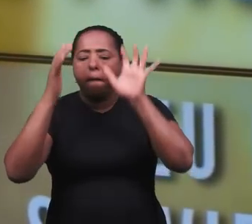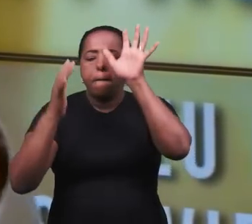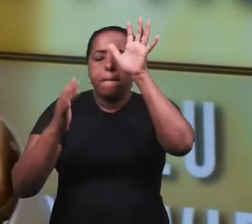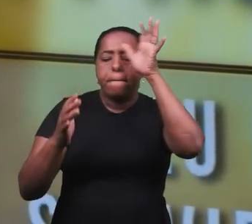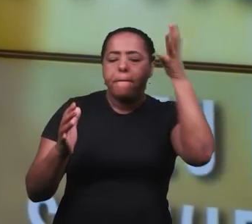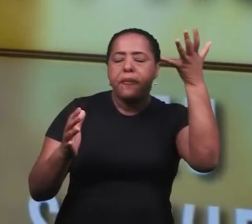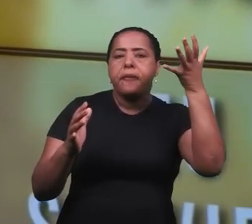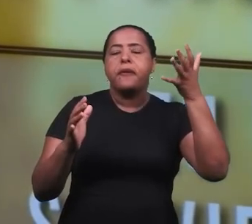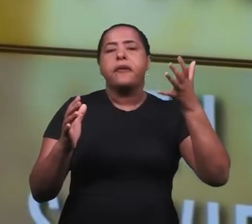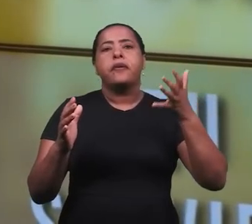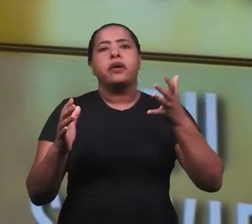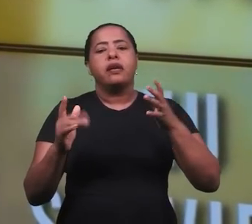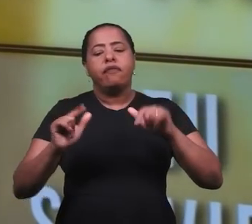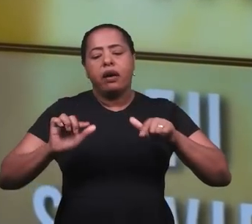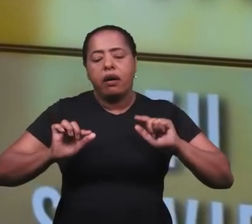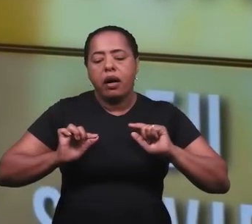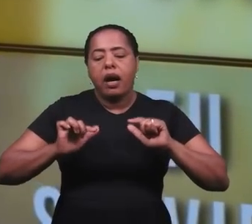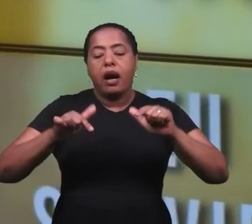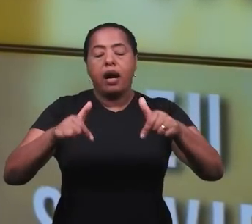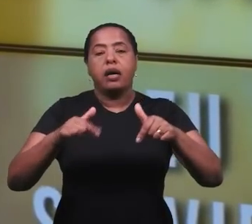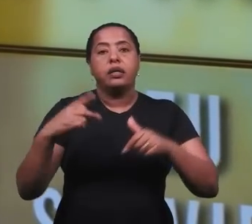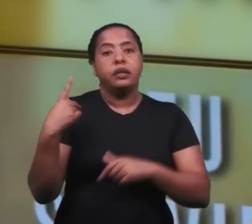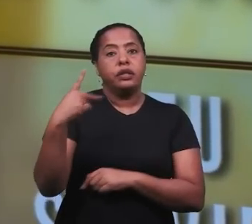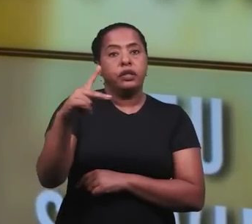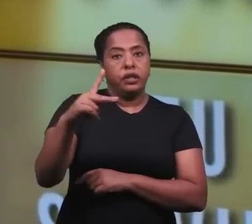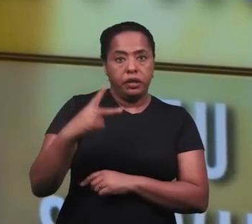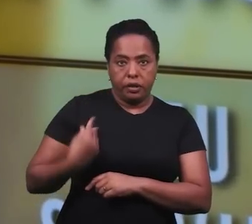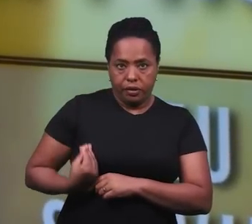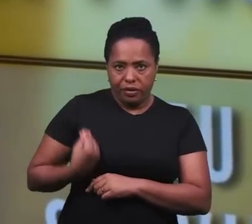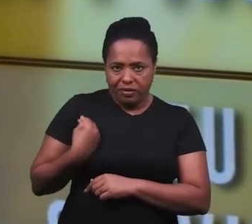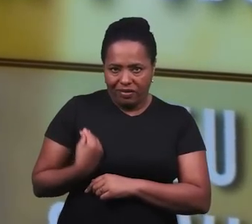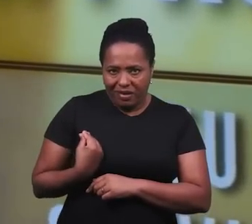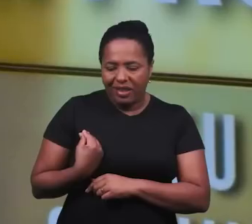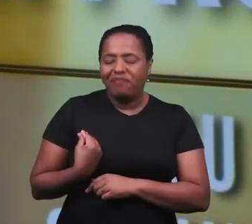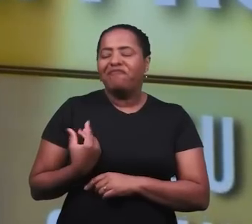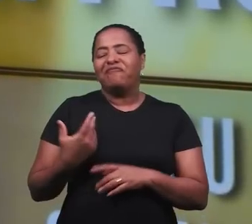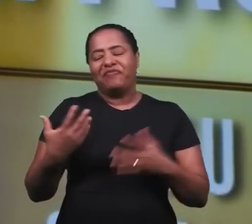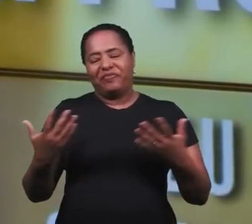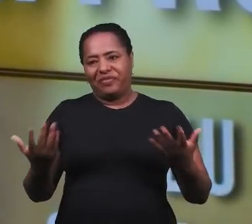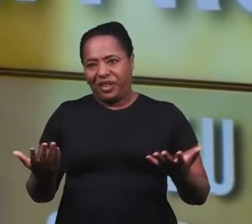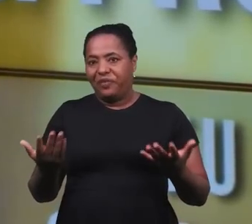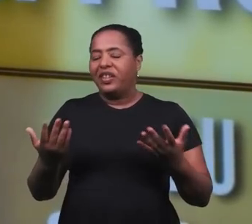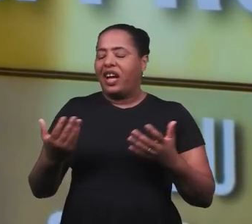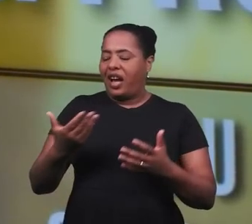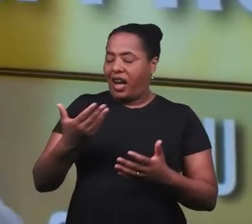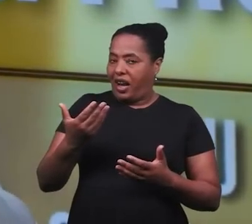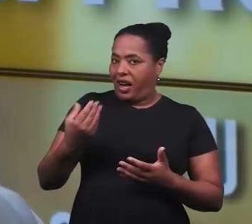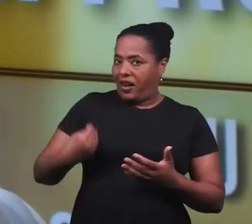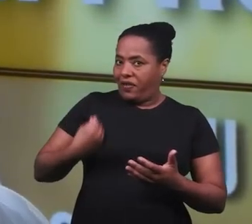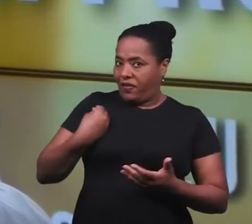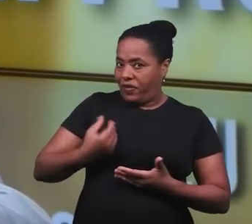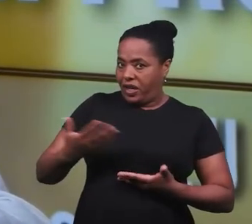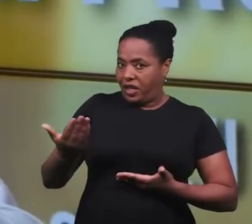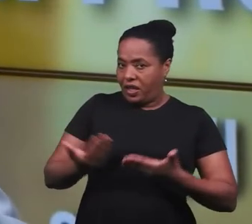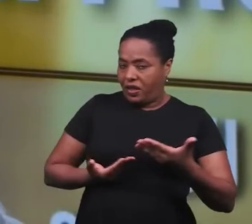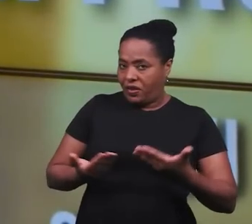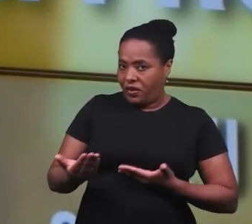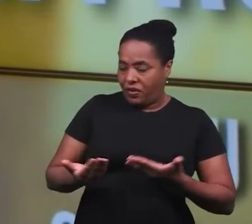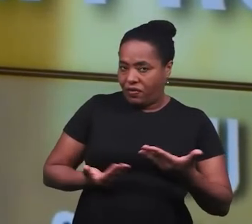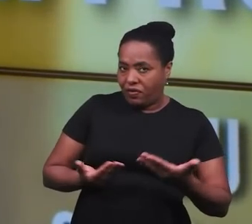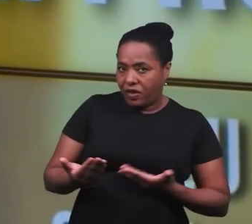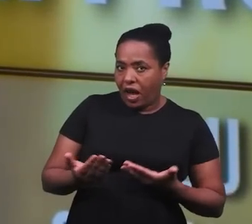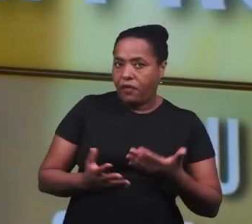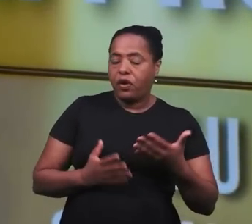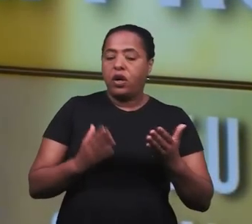não é uma semana, um dia, não, mas é uma estação que você vai começar a ver sinais e ela vai começar a agir na